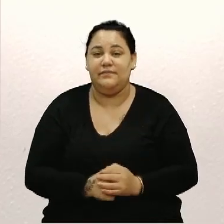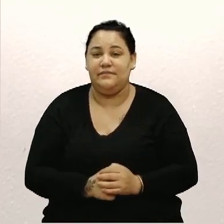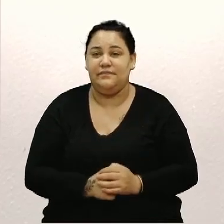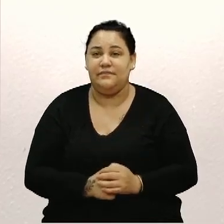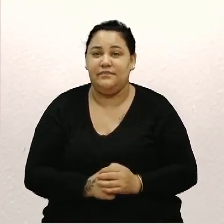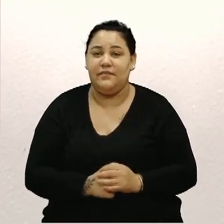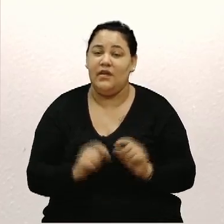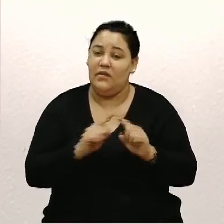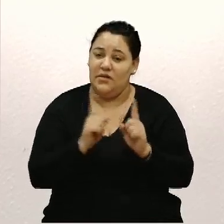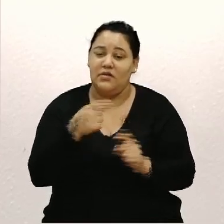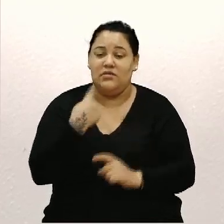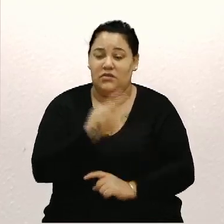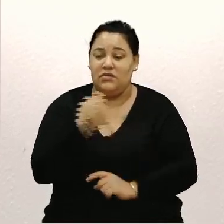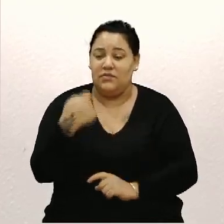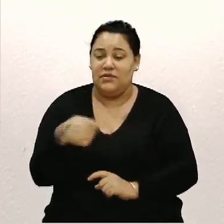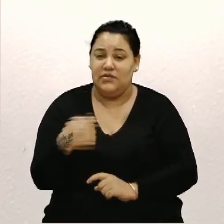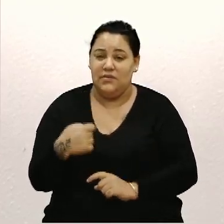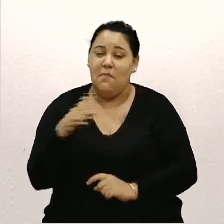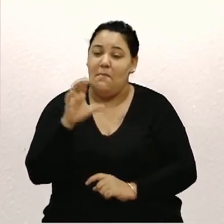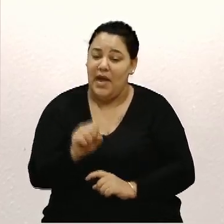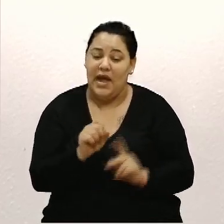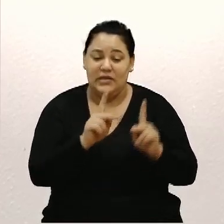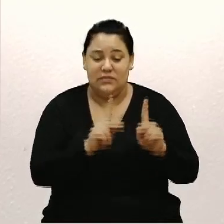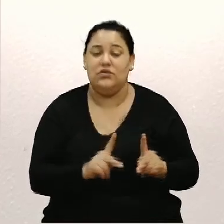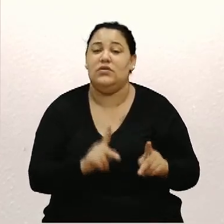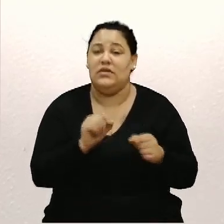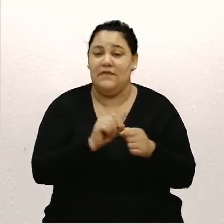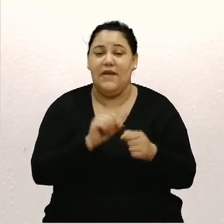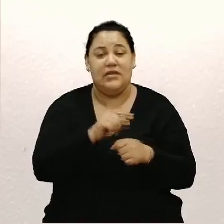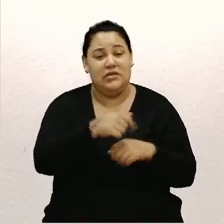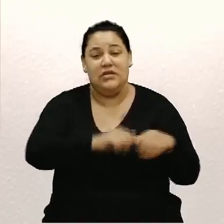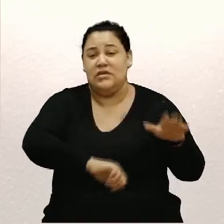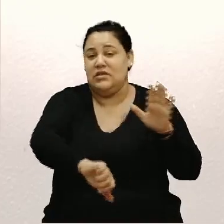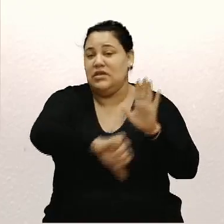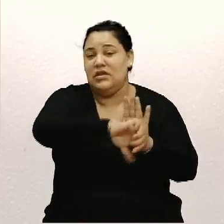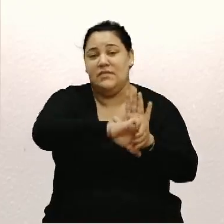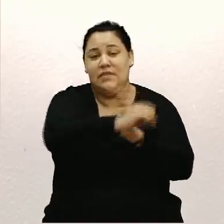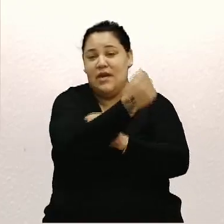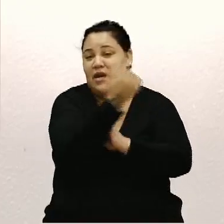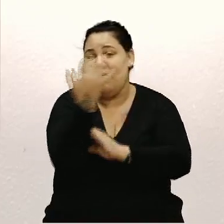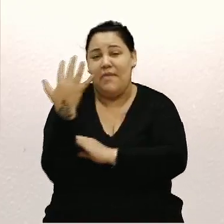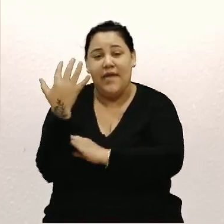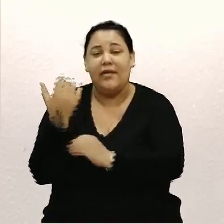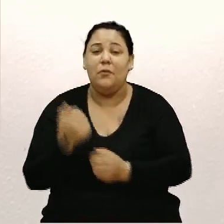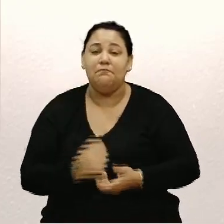mas nós precisamos pegar essas pessoas que cometem esse crime ambiental.